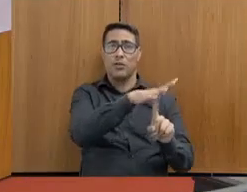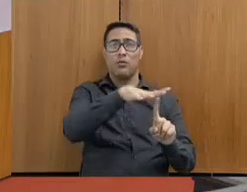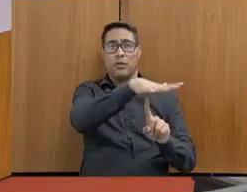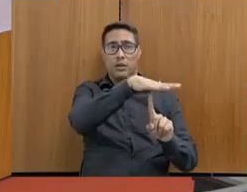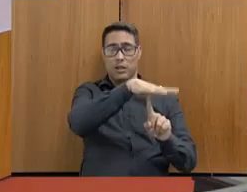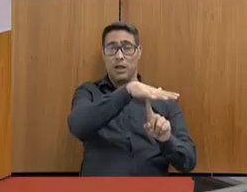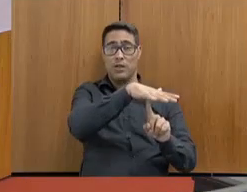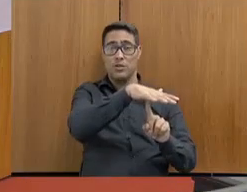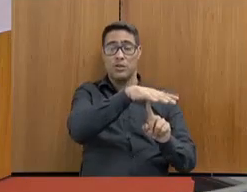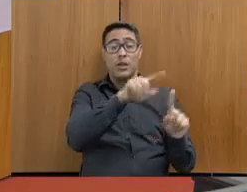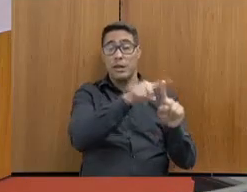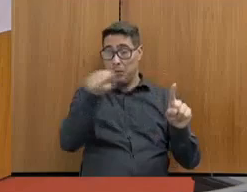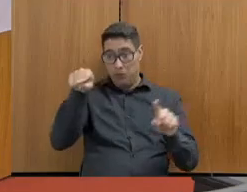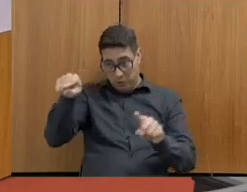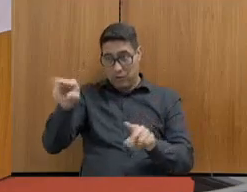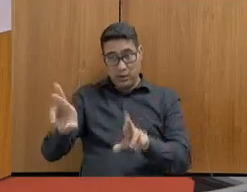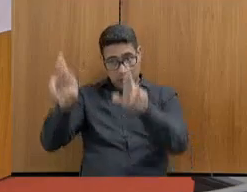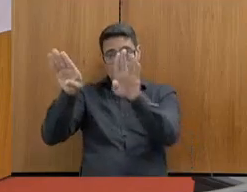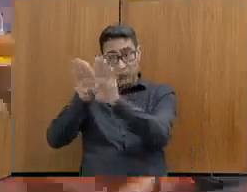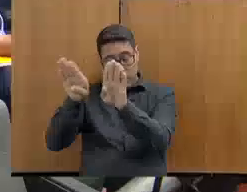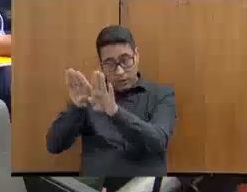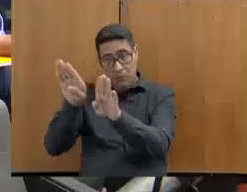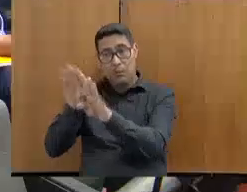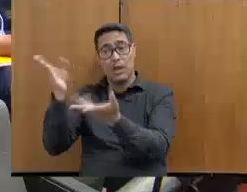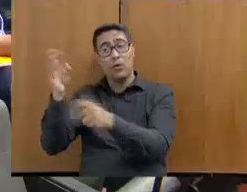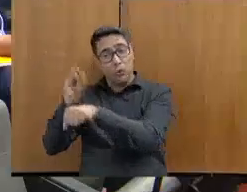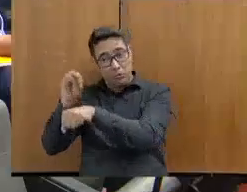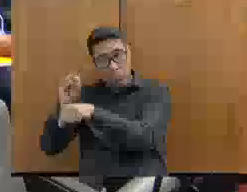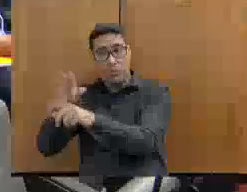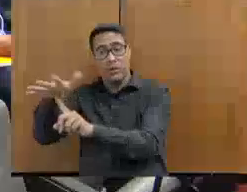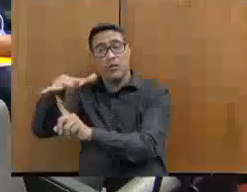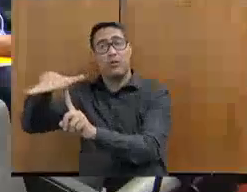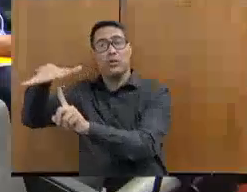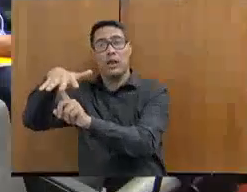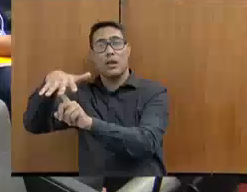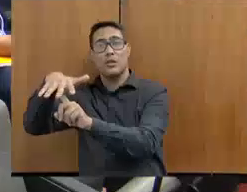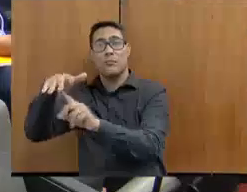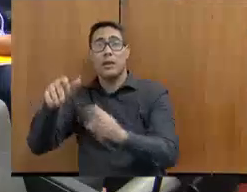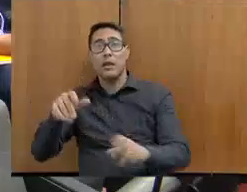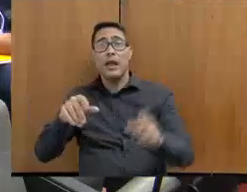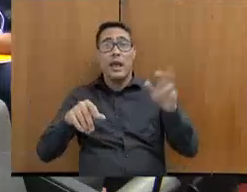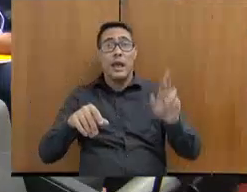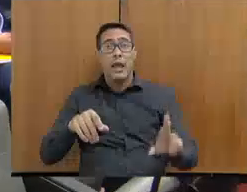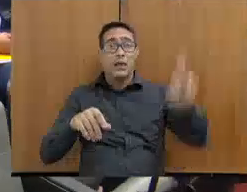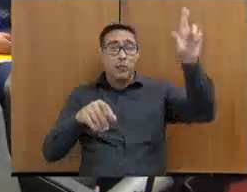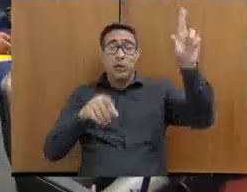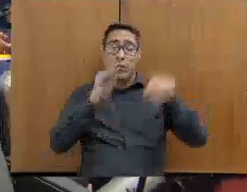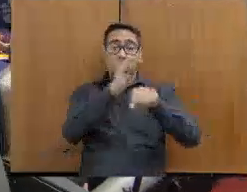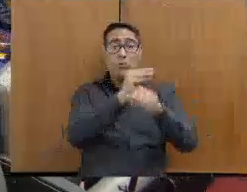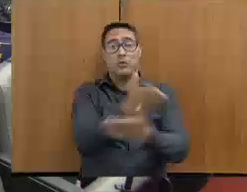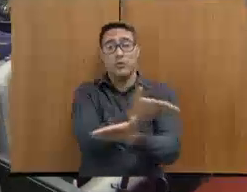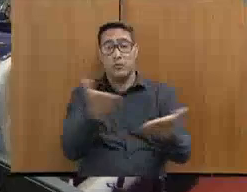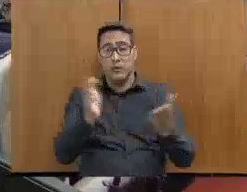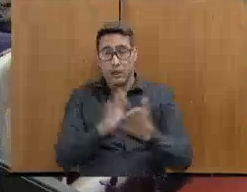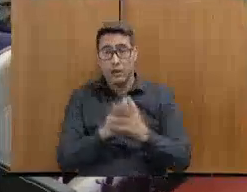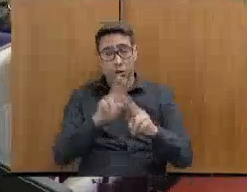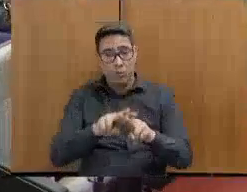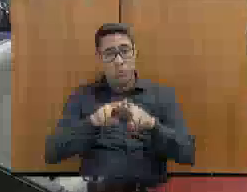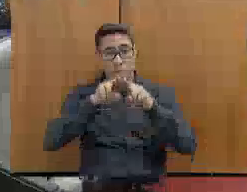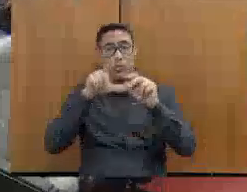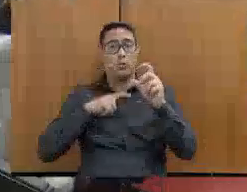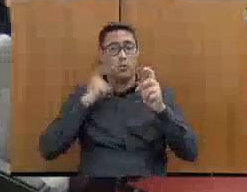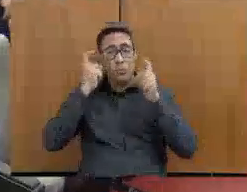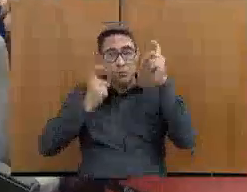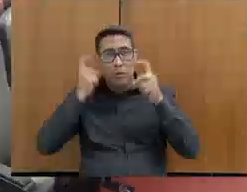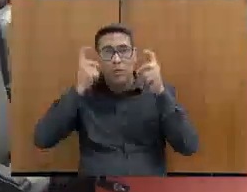cuida das pessoas quem cuida de quem cuida das pessoas Então eu estou extremamente preocupado acho que nós temos de começar